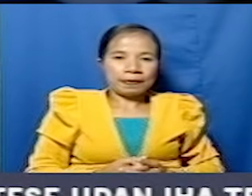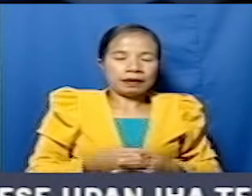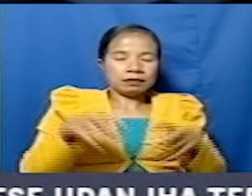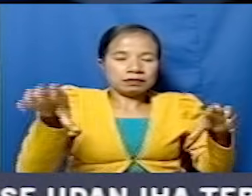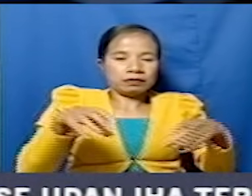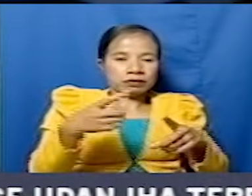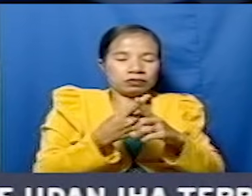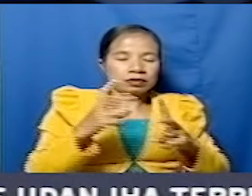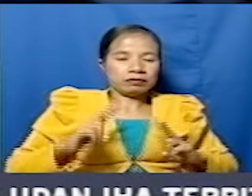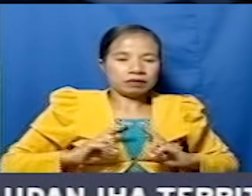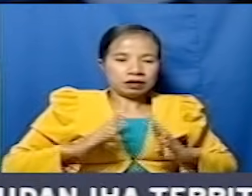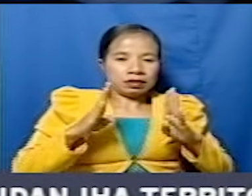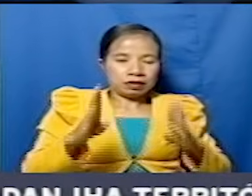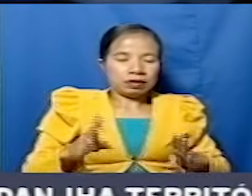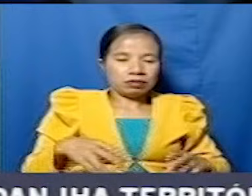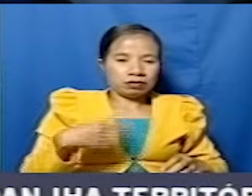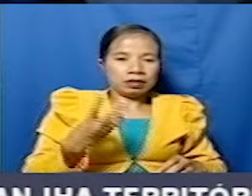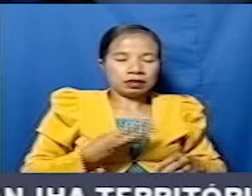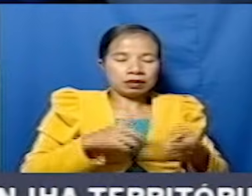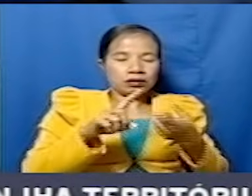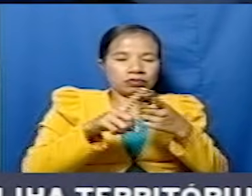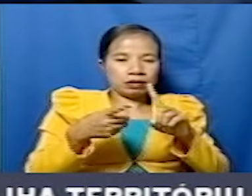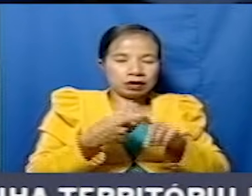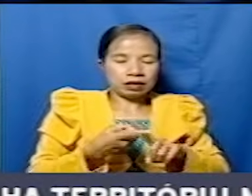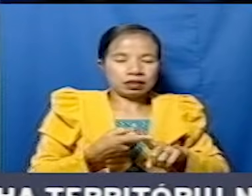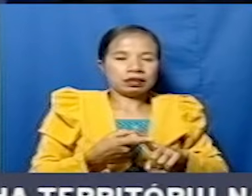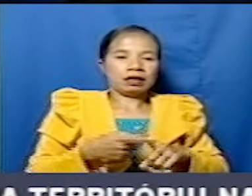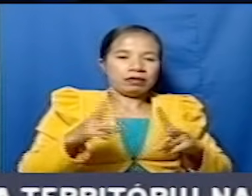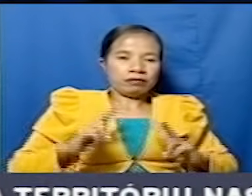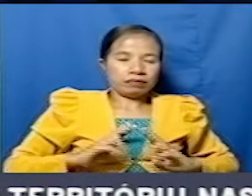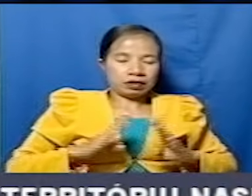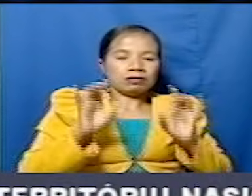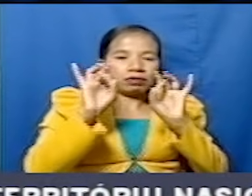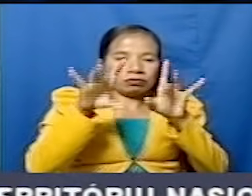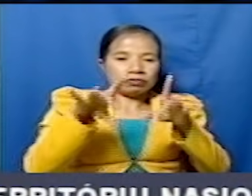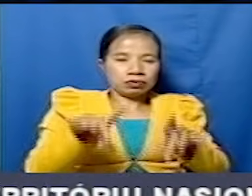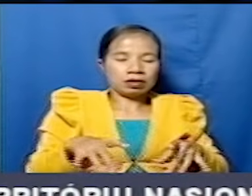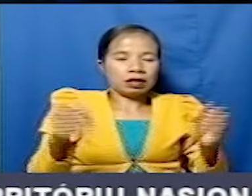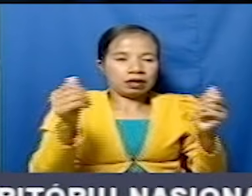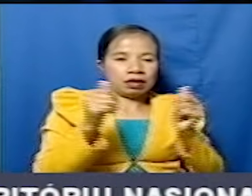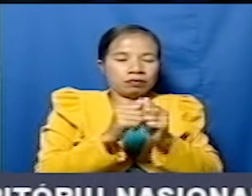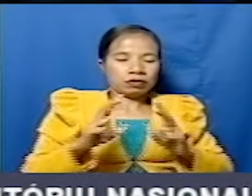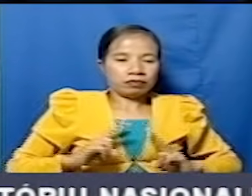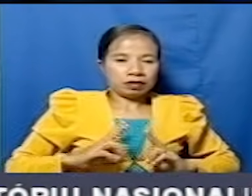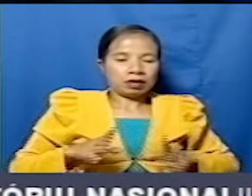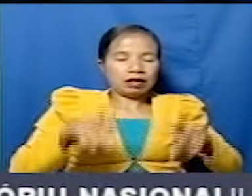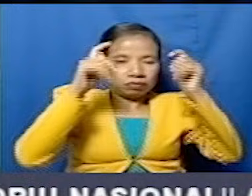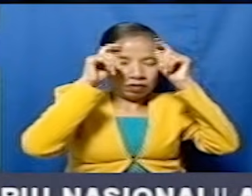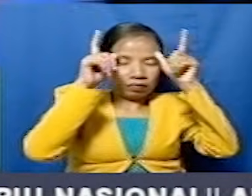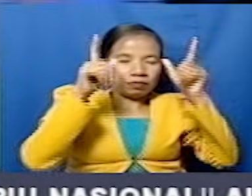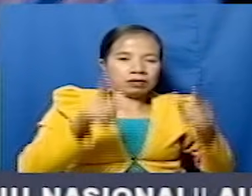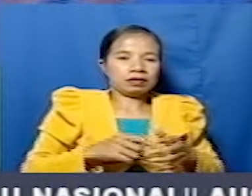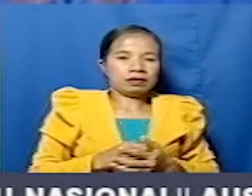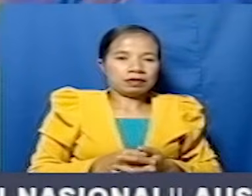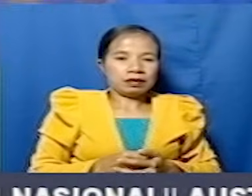esforço hose veterano itania amigo companheiro sira veterano australinian hamuto ko veterano timor leste